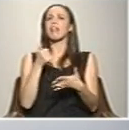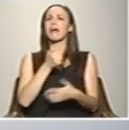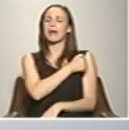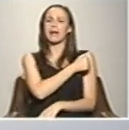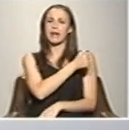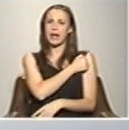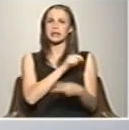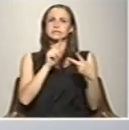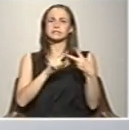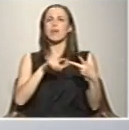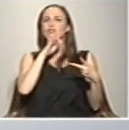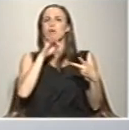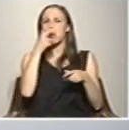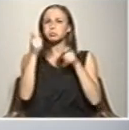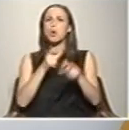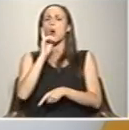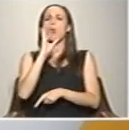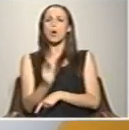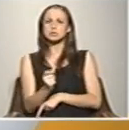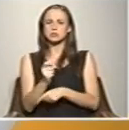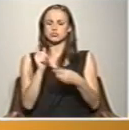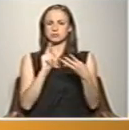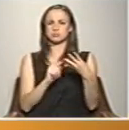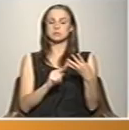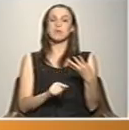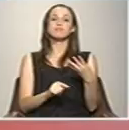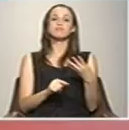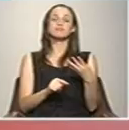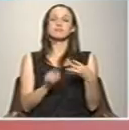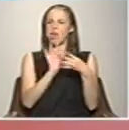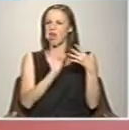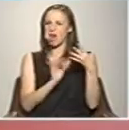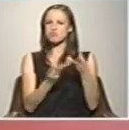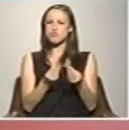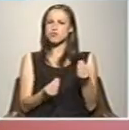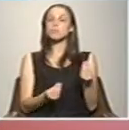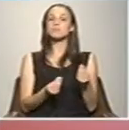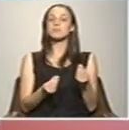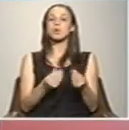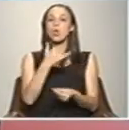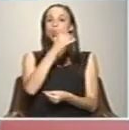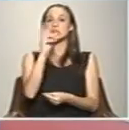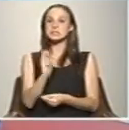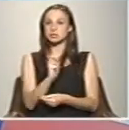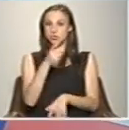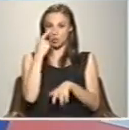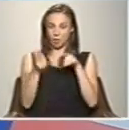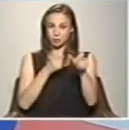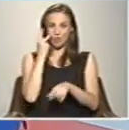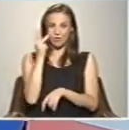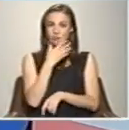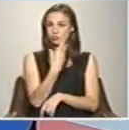do agregado familiar. E o que é que nós reparamos? Que grande parte, mais de dois terços, vivem ou